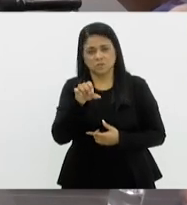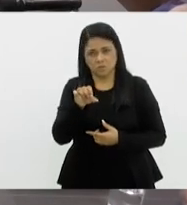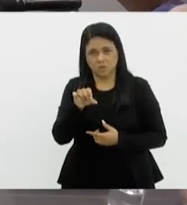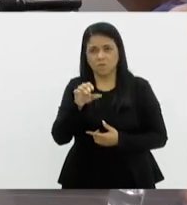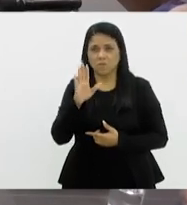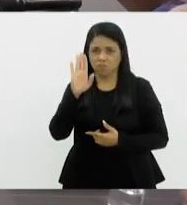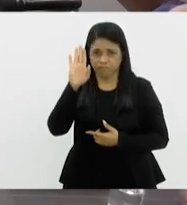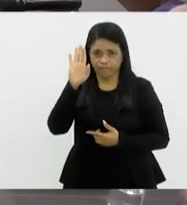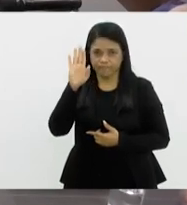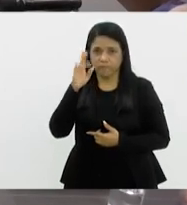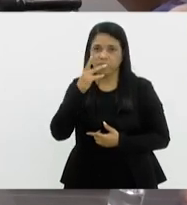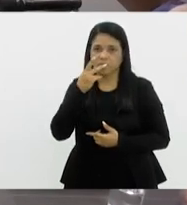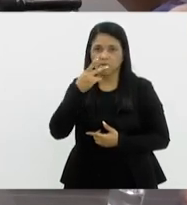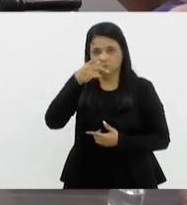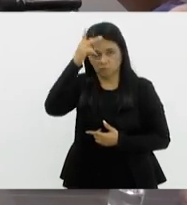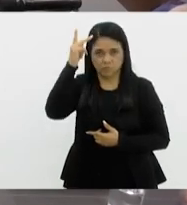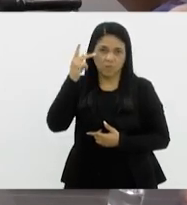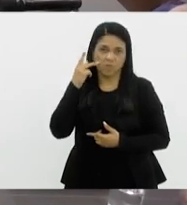favor.